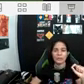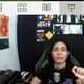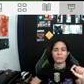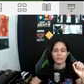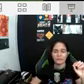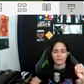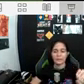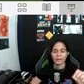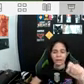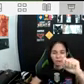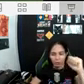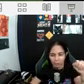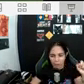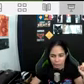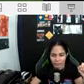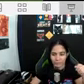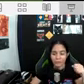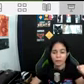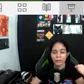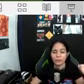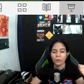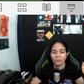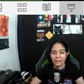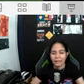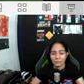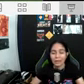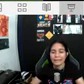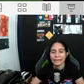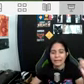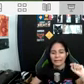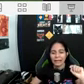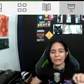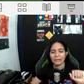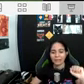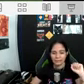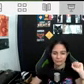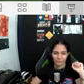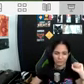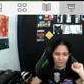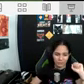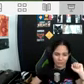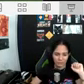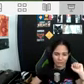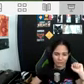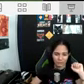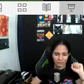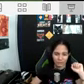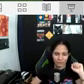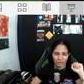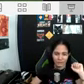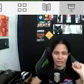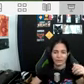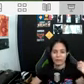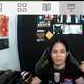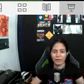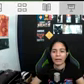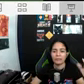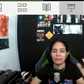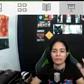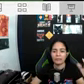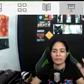nenhum momento você anotou, né, você coletou o dado da idade dessas pessoas.